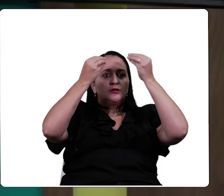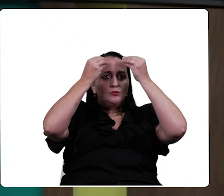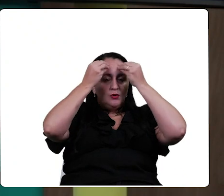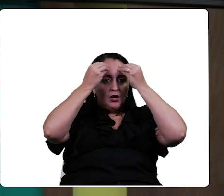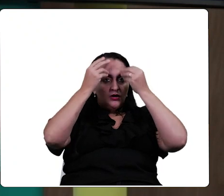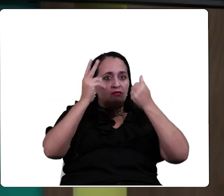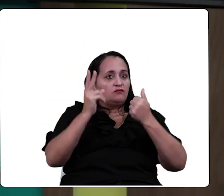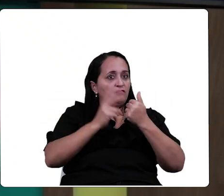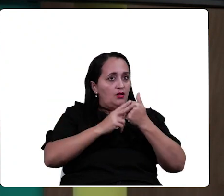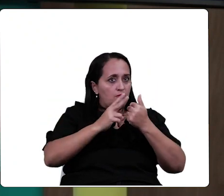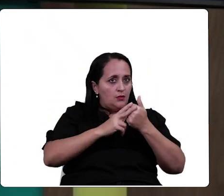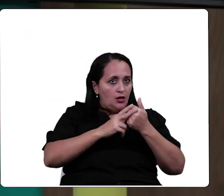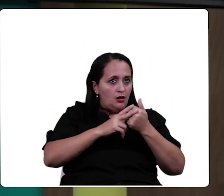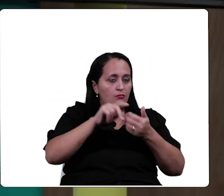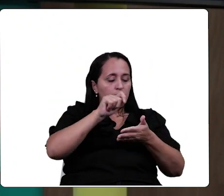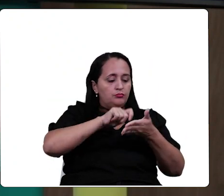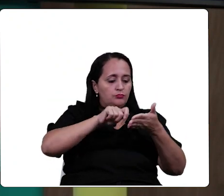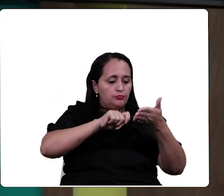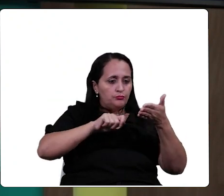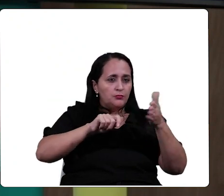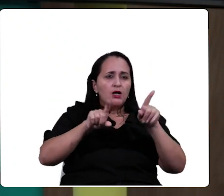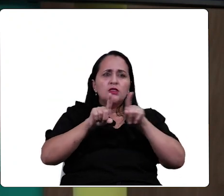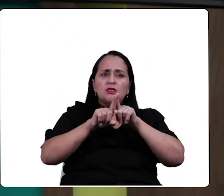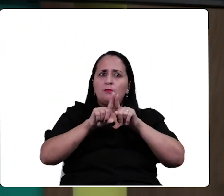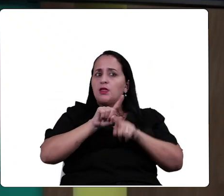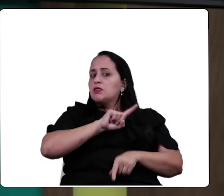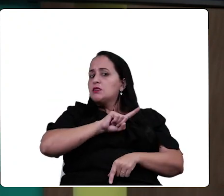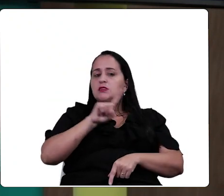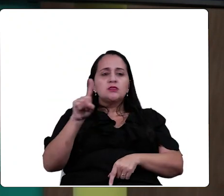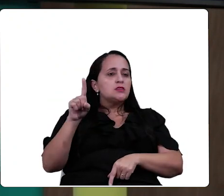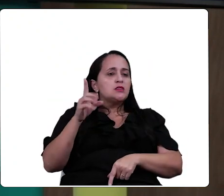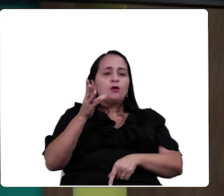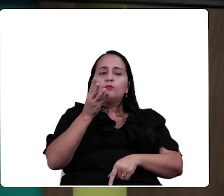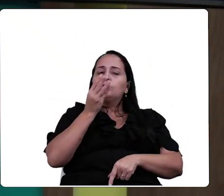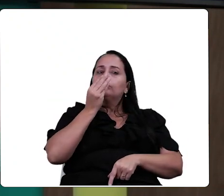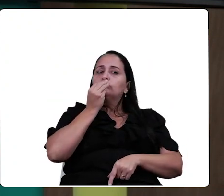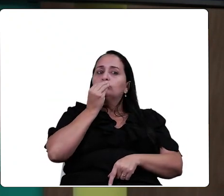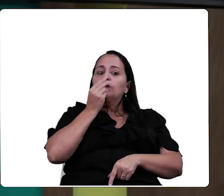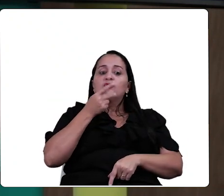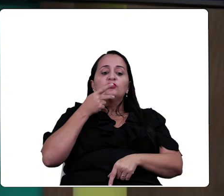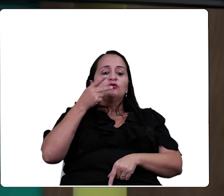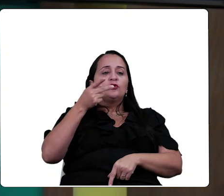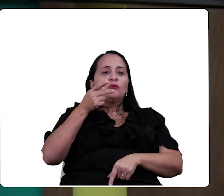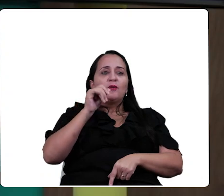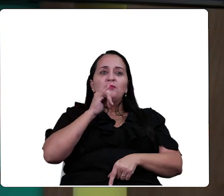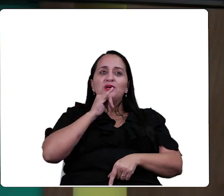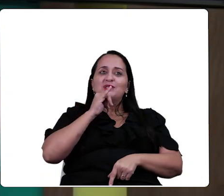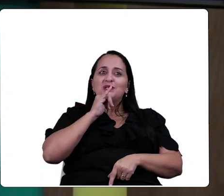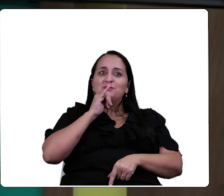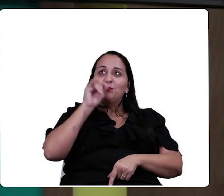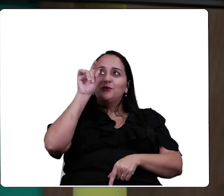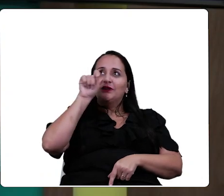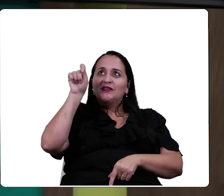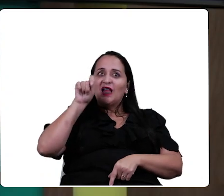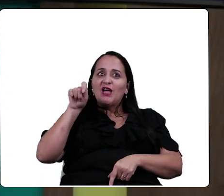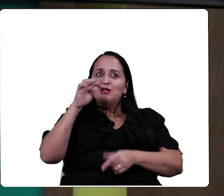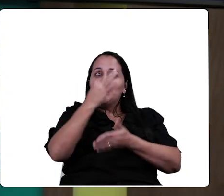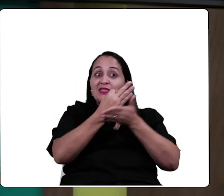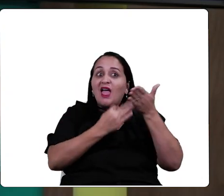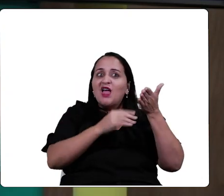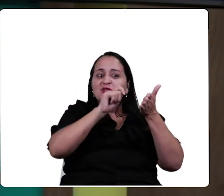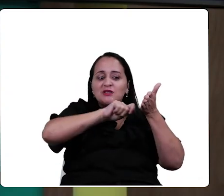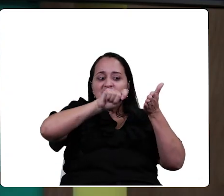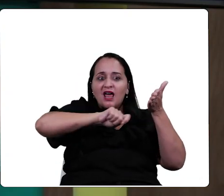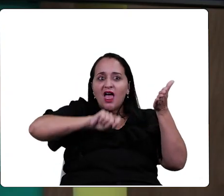o texto escrito. Ok? Então, nós temos num texto, vamos trocar?